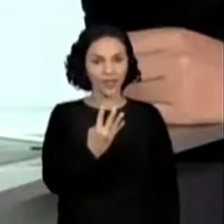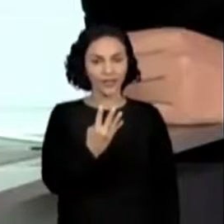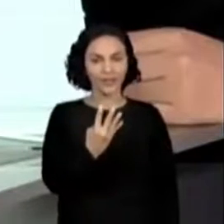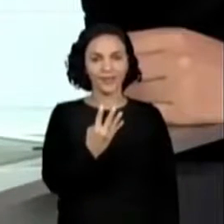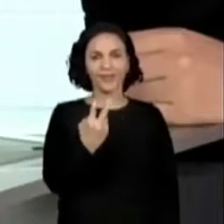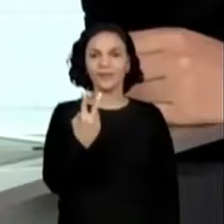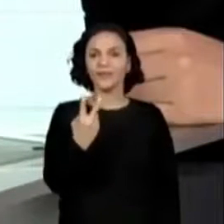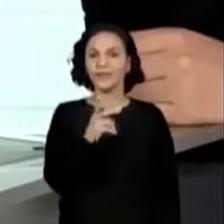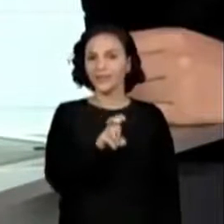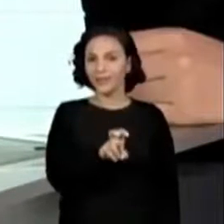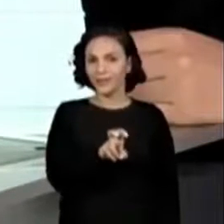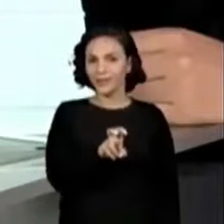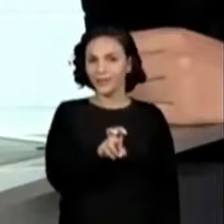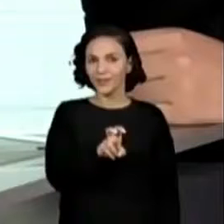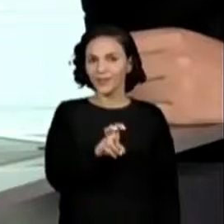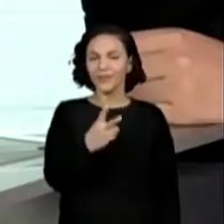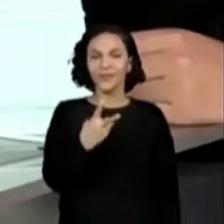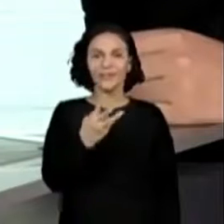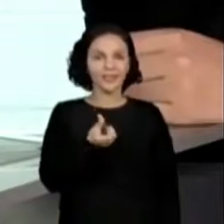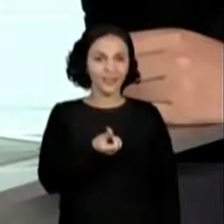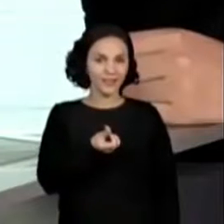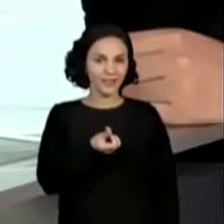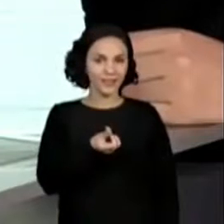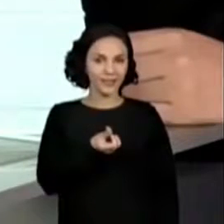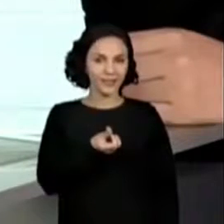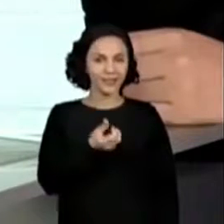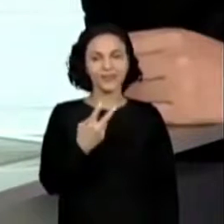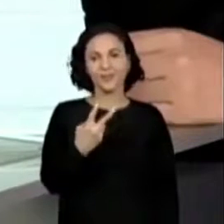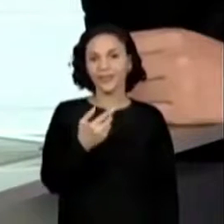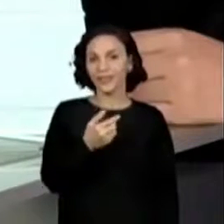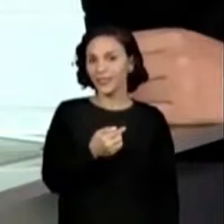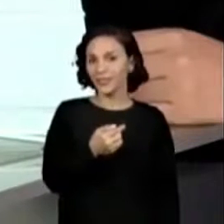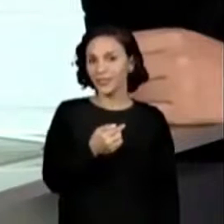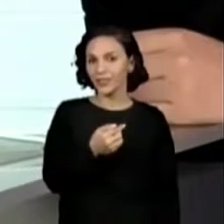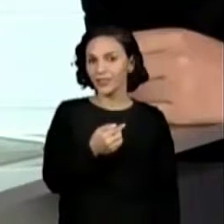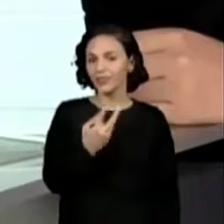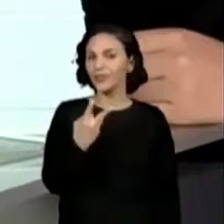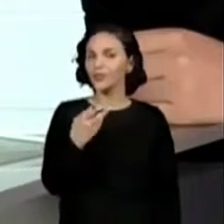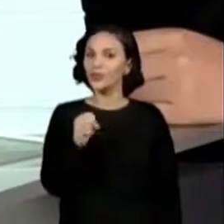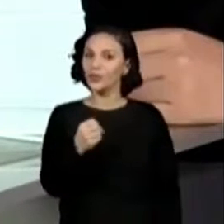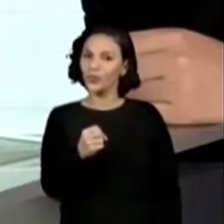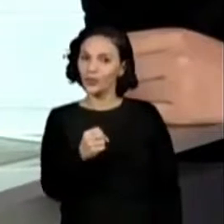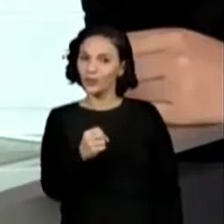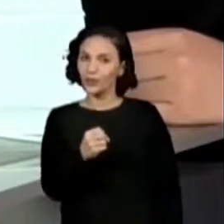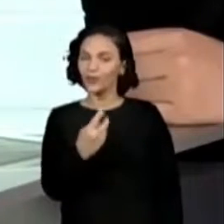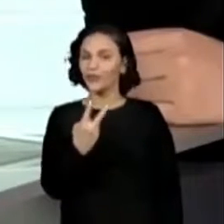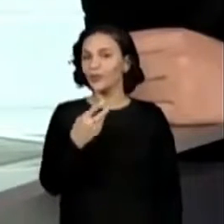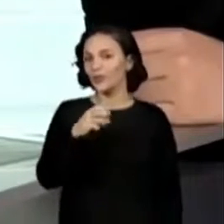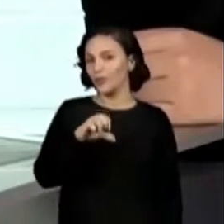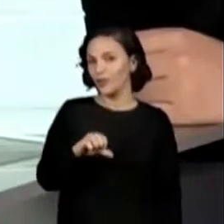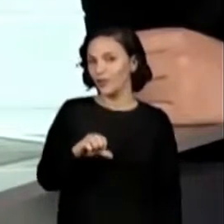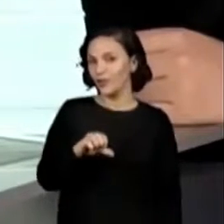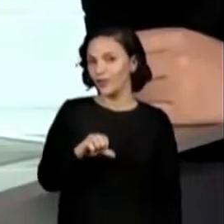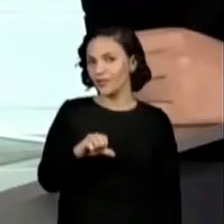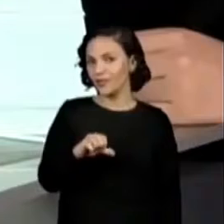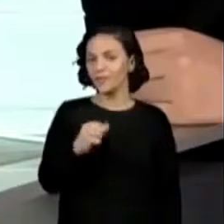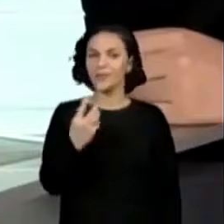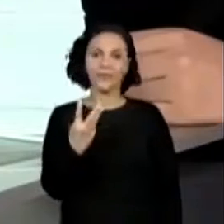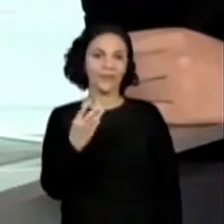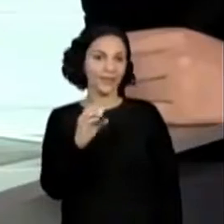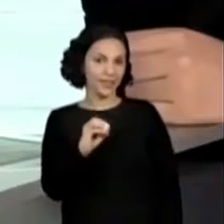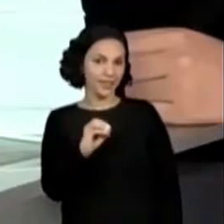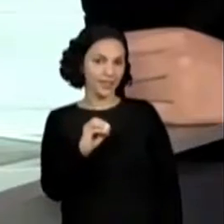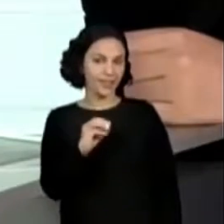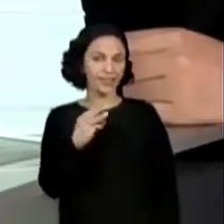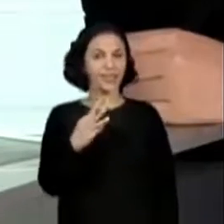24, 25, 26, 27, 28, 29,